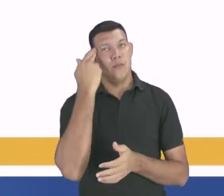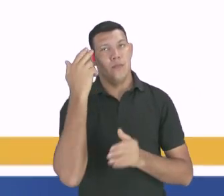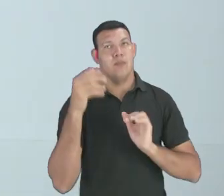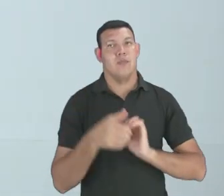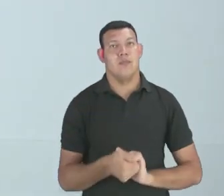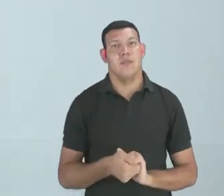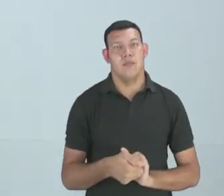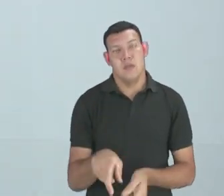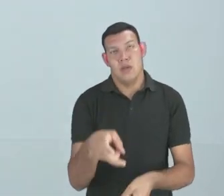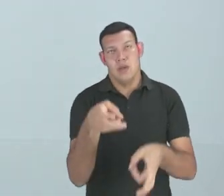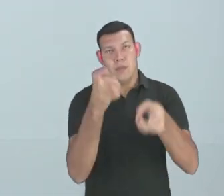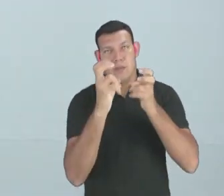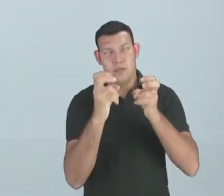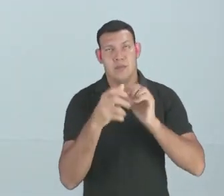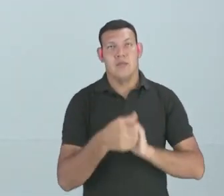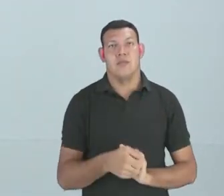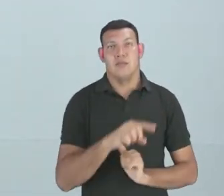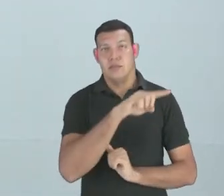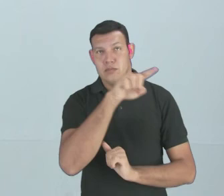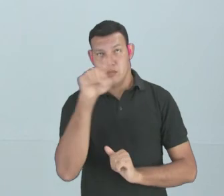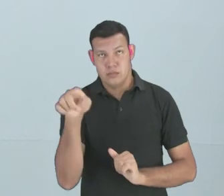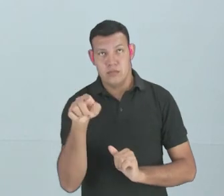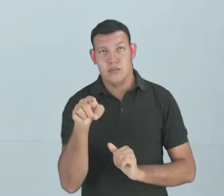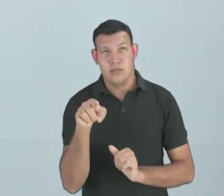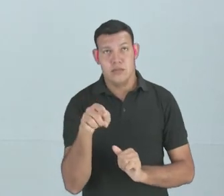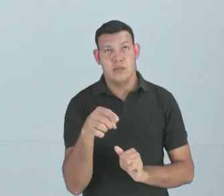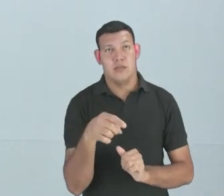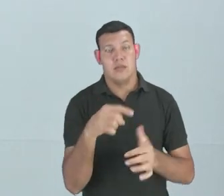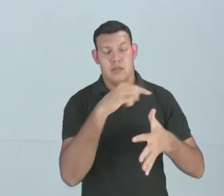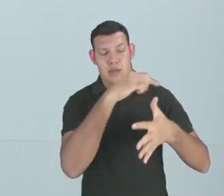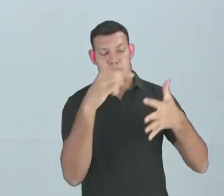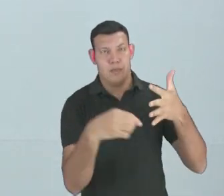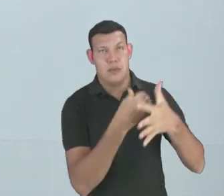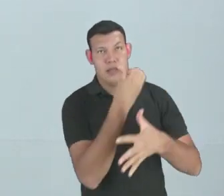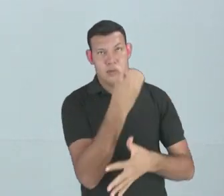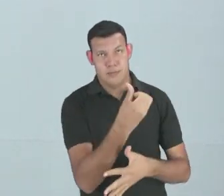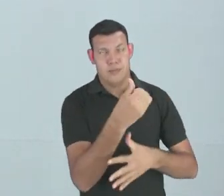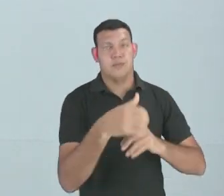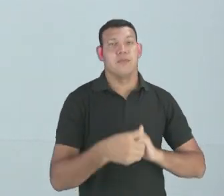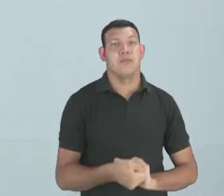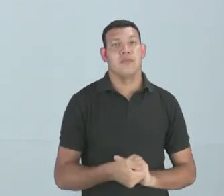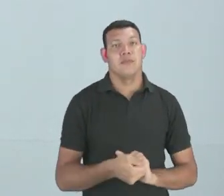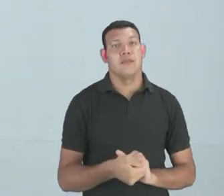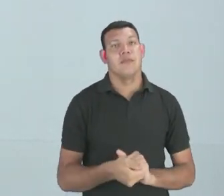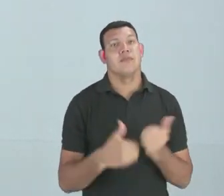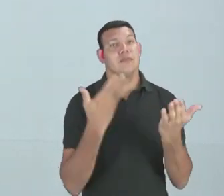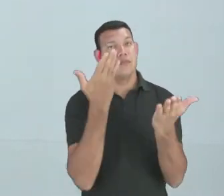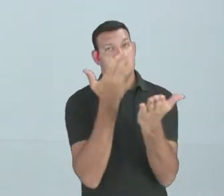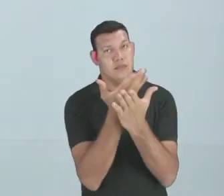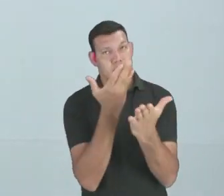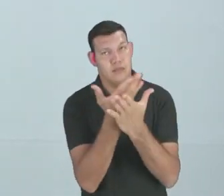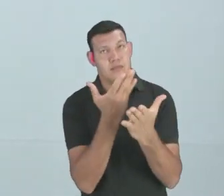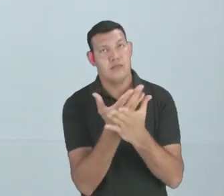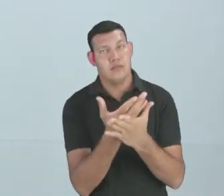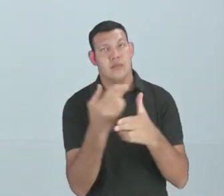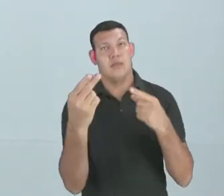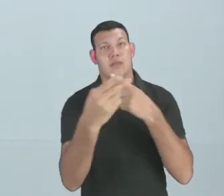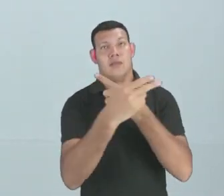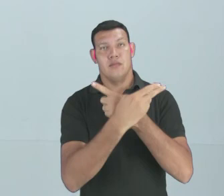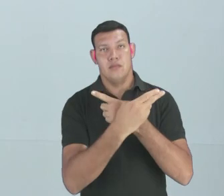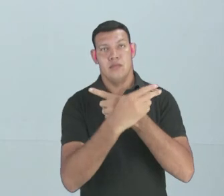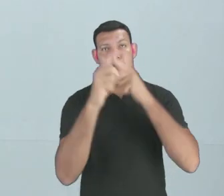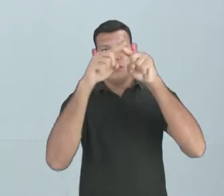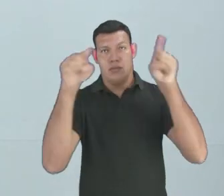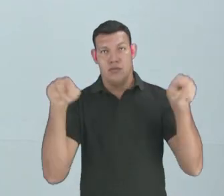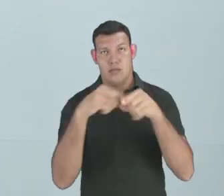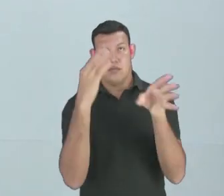Pessoal, vocês perceberam que nós temos aí 6 casos, né, para trabalhar as inequações trigonométricas, e elas podem